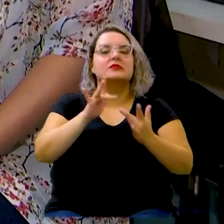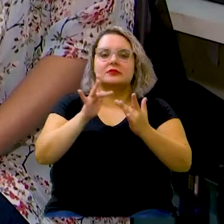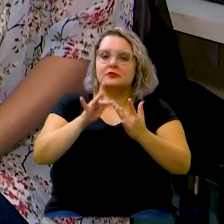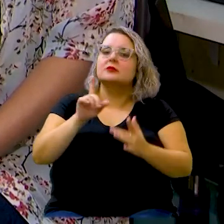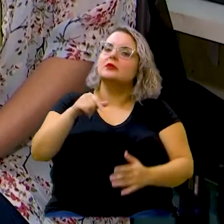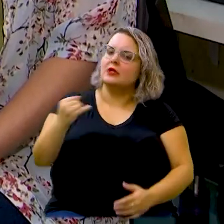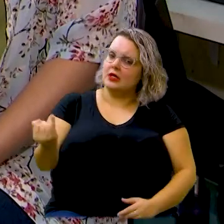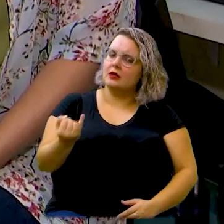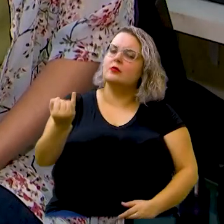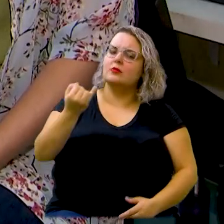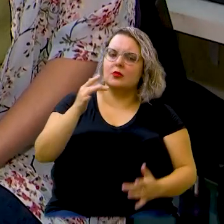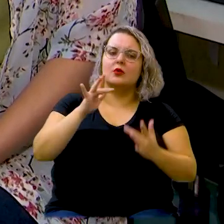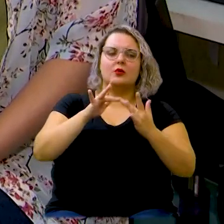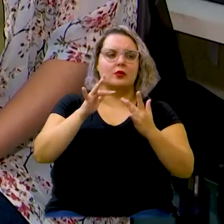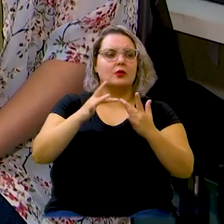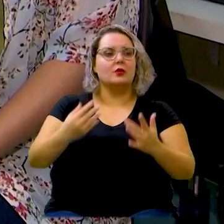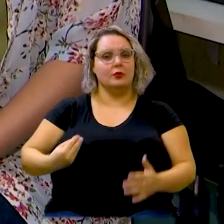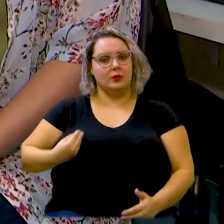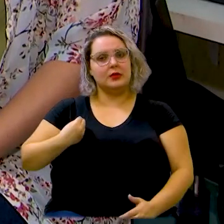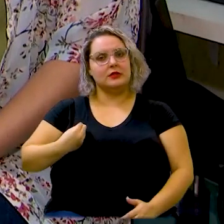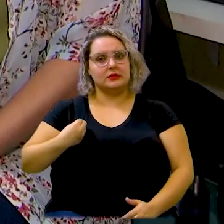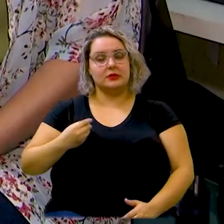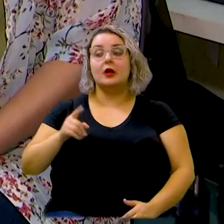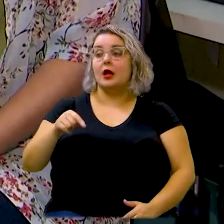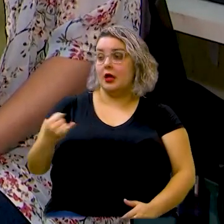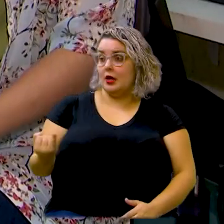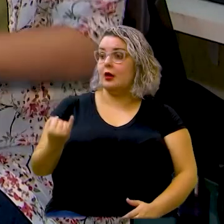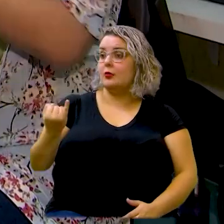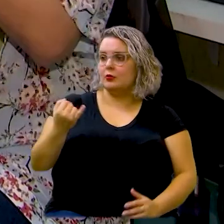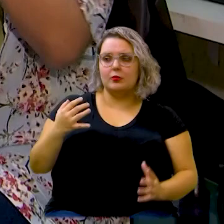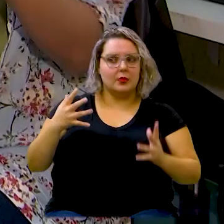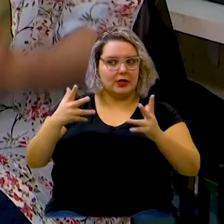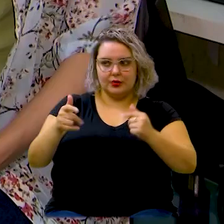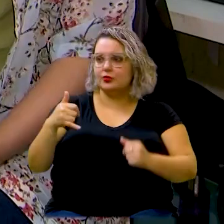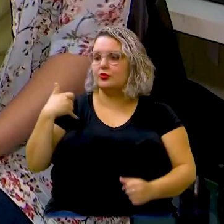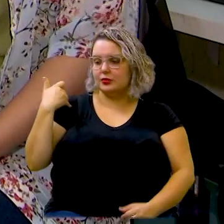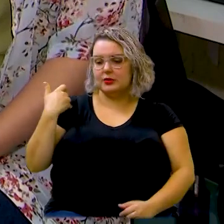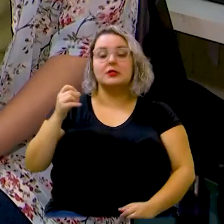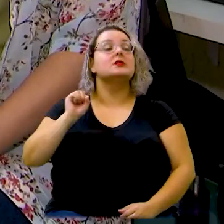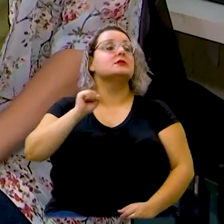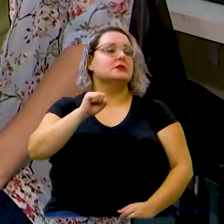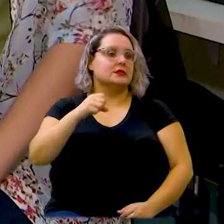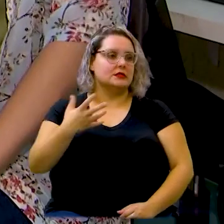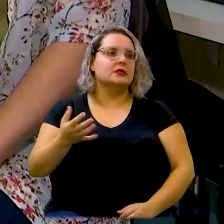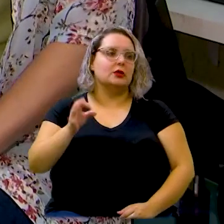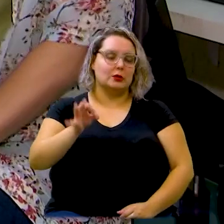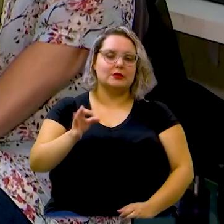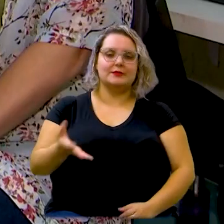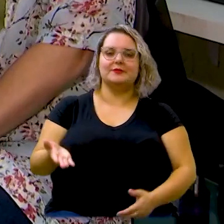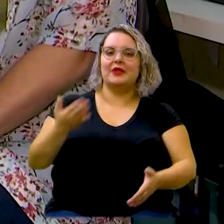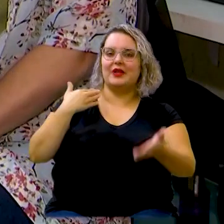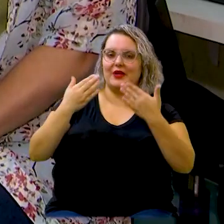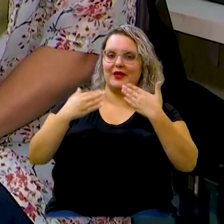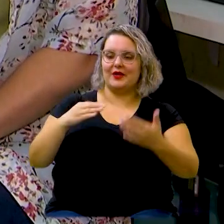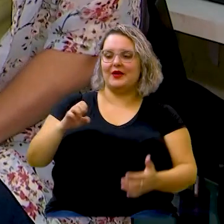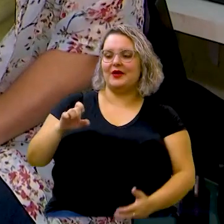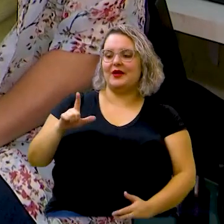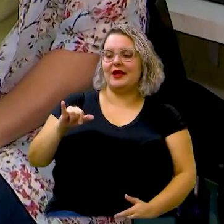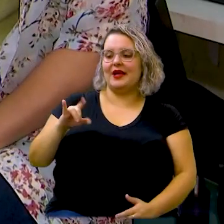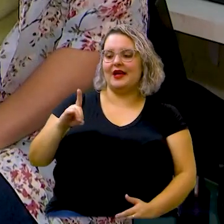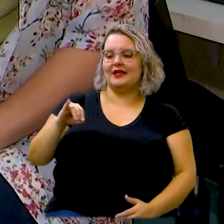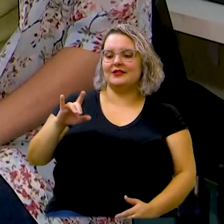acho que é fundamental ter esse contato presencial. É importante para todas as idades. A gente conversou aqui com a